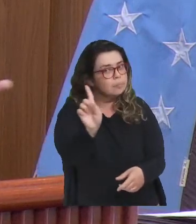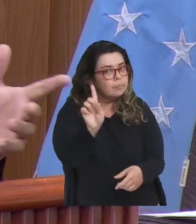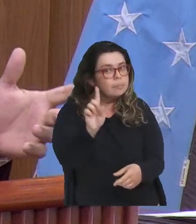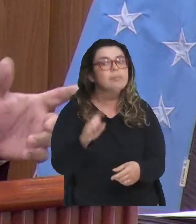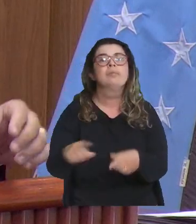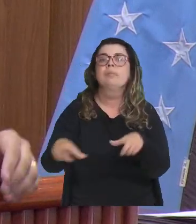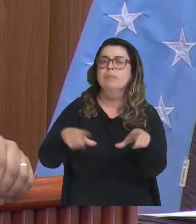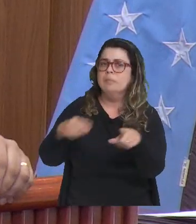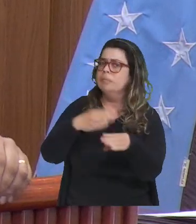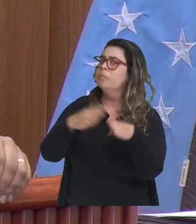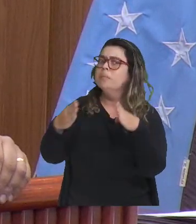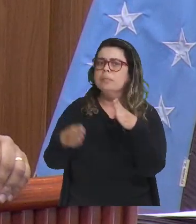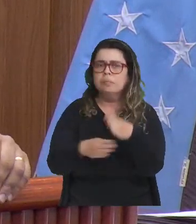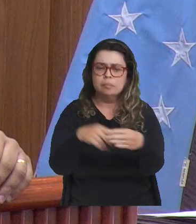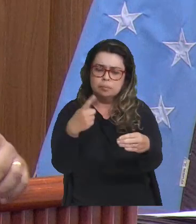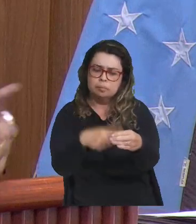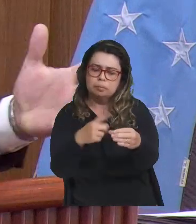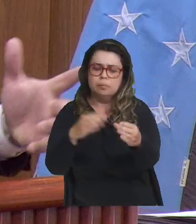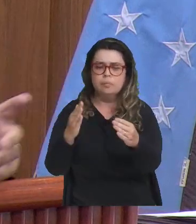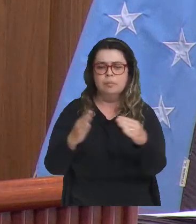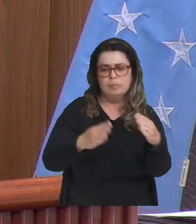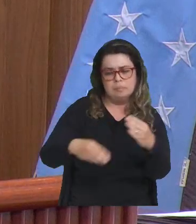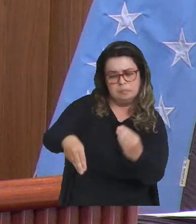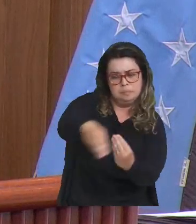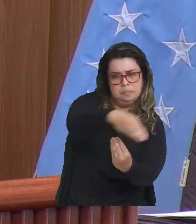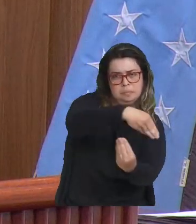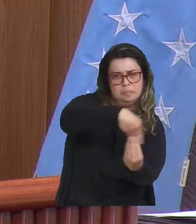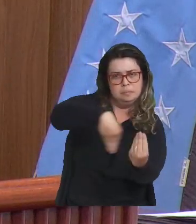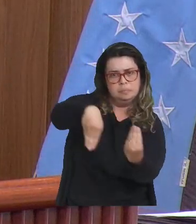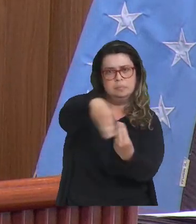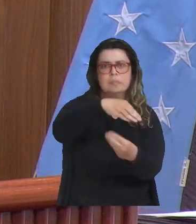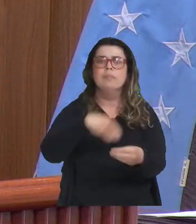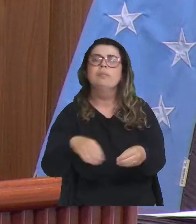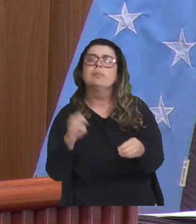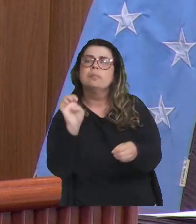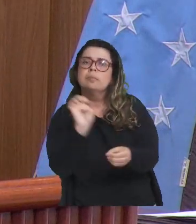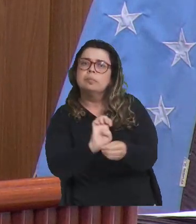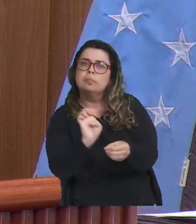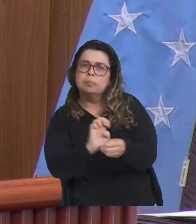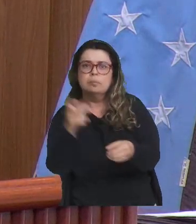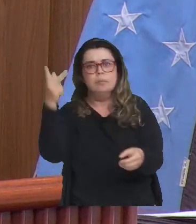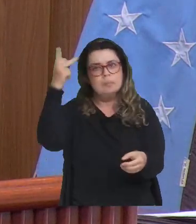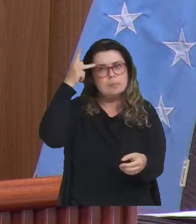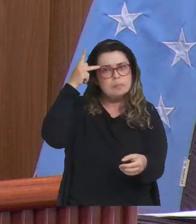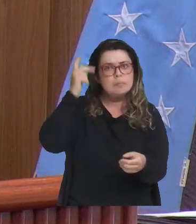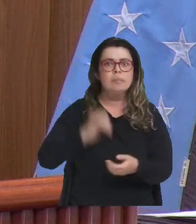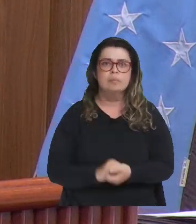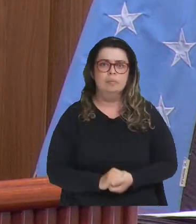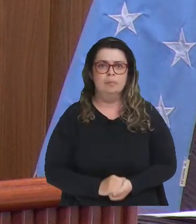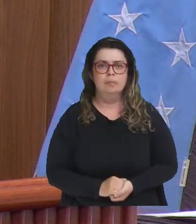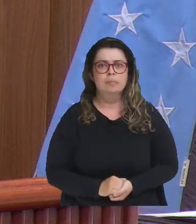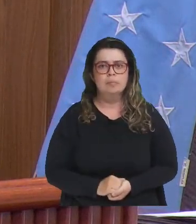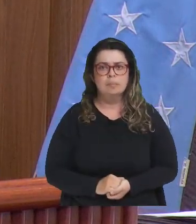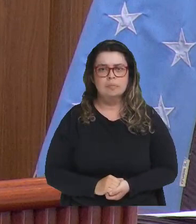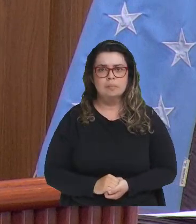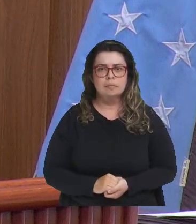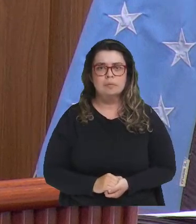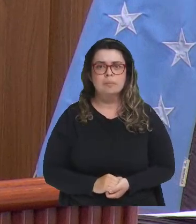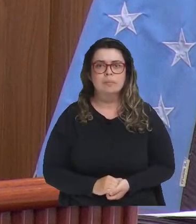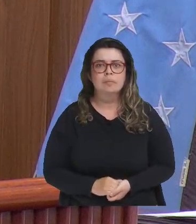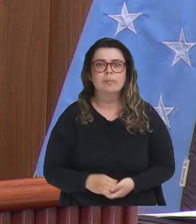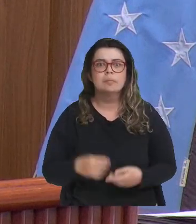trabalhar para toda a região, não é? Para todo o estado de São Paulo. Claro, uma região ou outra é mais privilegiada em virtude